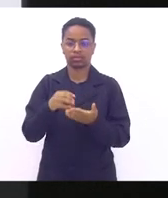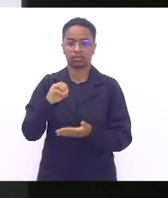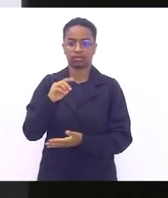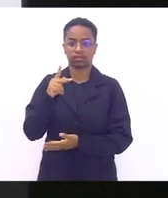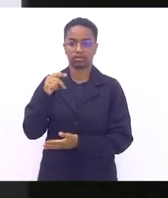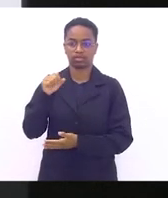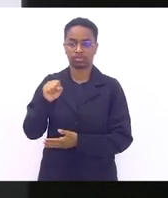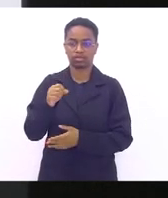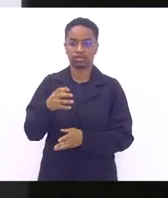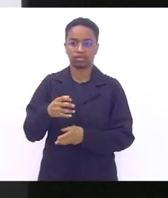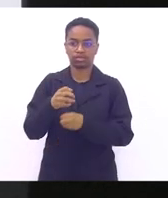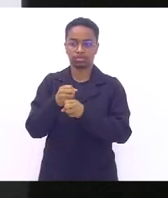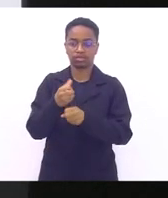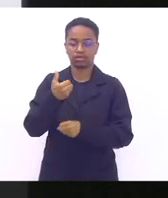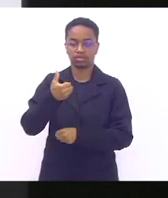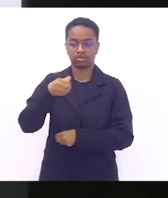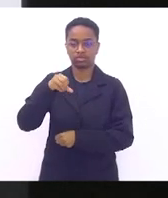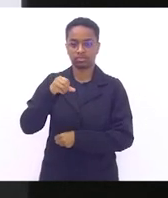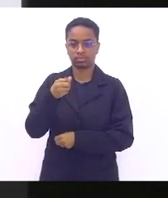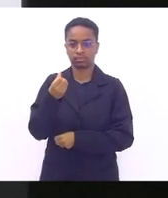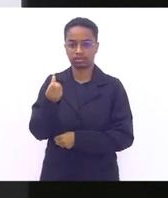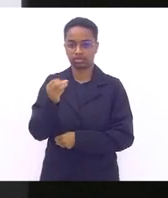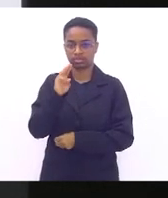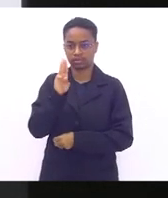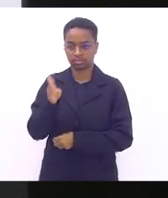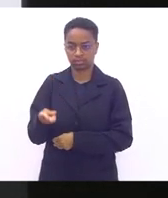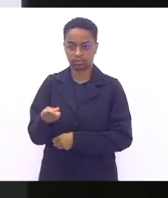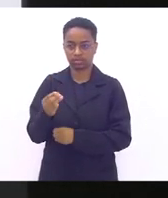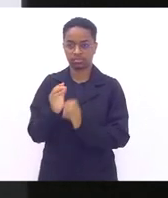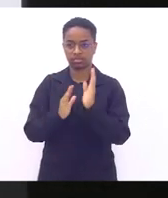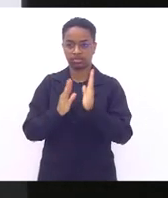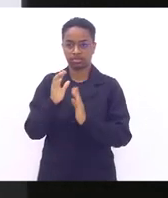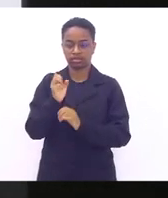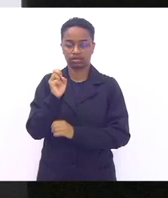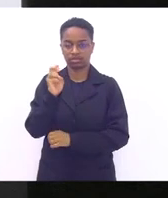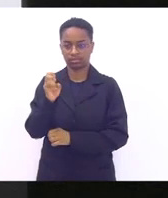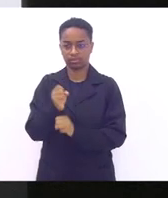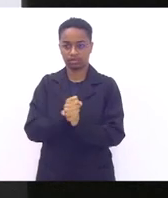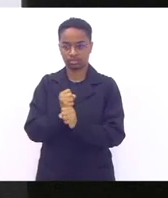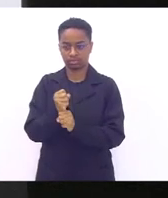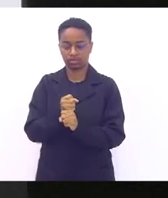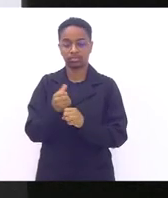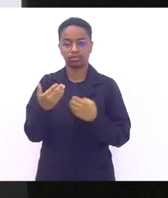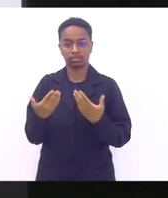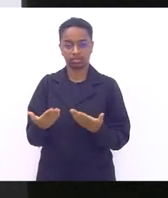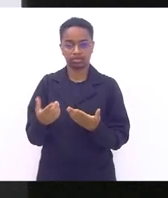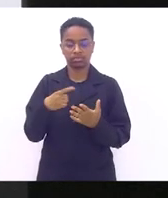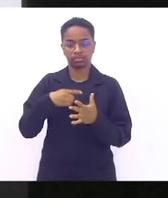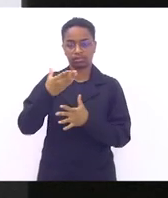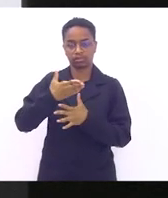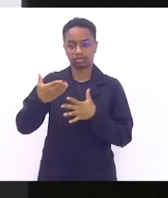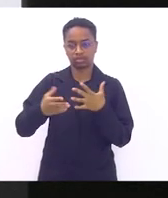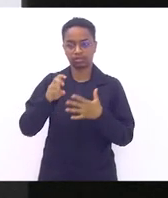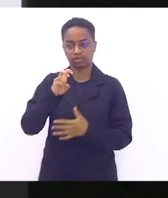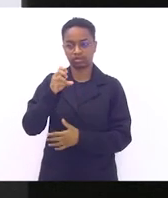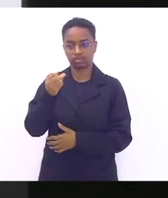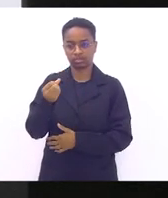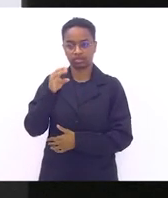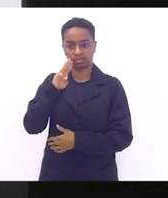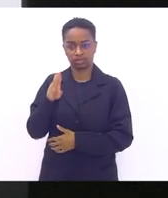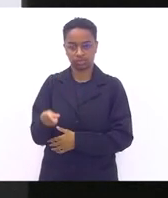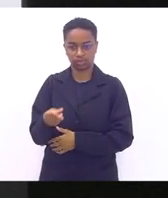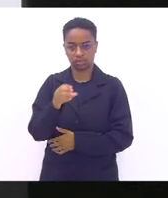torno de 196 milhões ao longo dos 5 anos. Então, nós já passamos uma primeira parcela de 56 milhões e